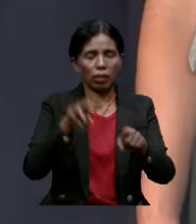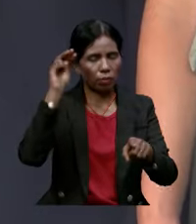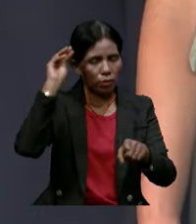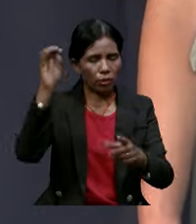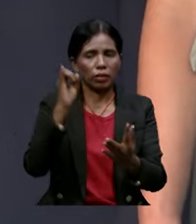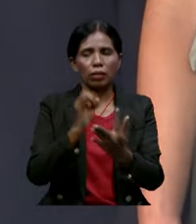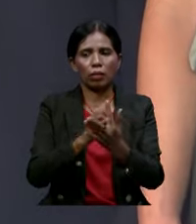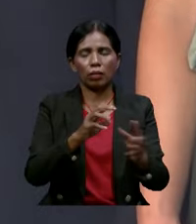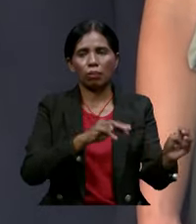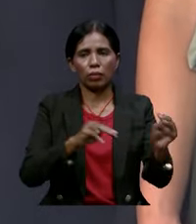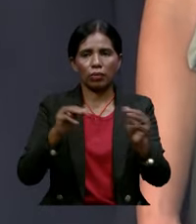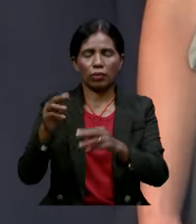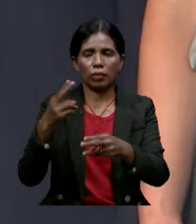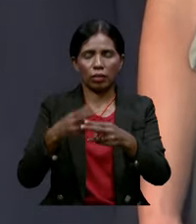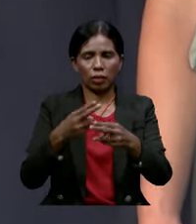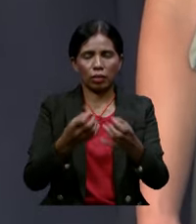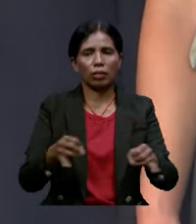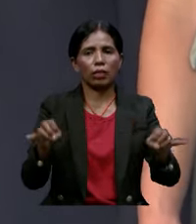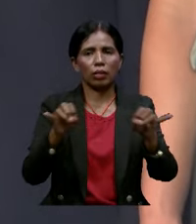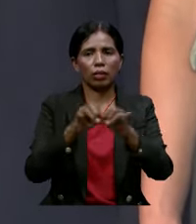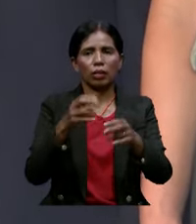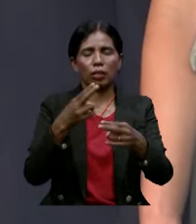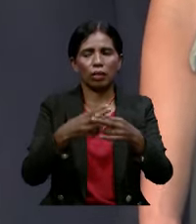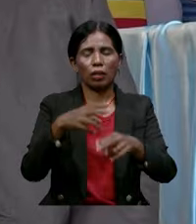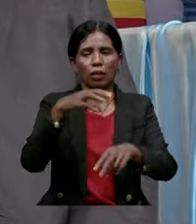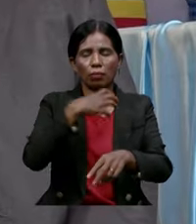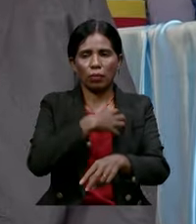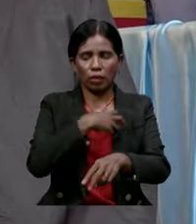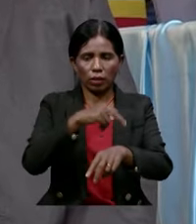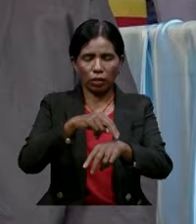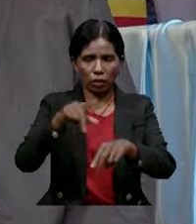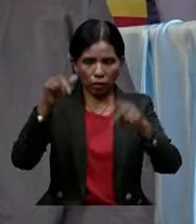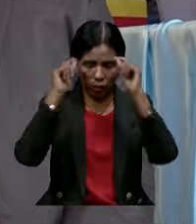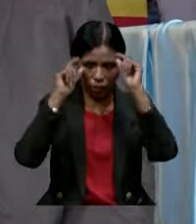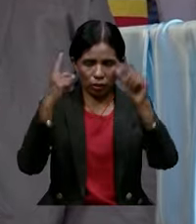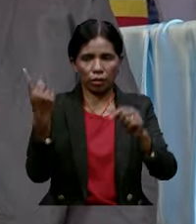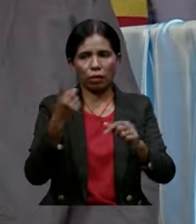interior, muda fali instituição nei hori hanaran Polícia Nacional de Timor-Leste, ne bena